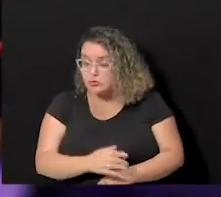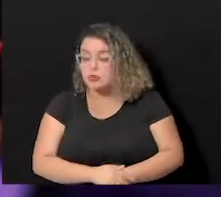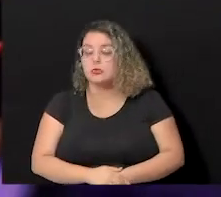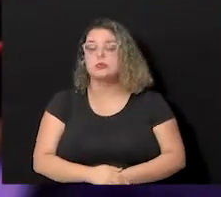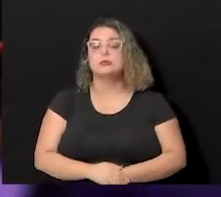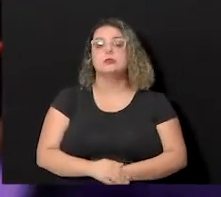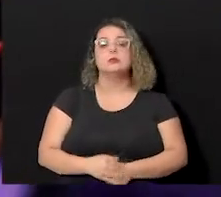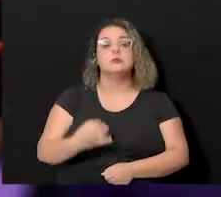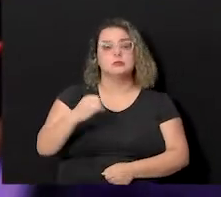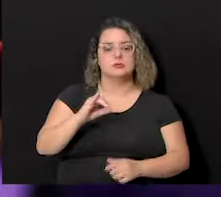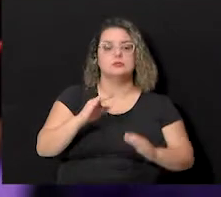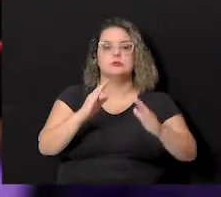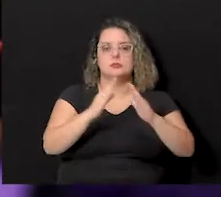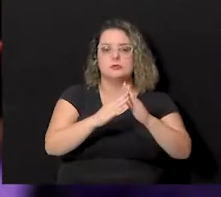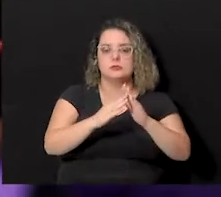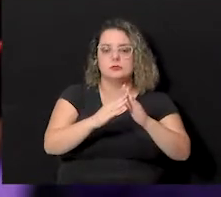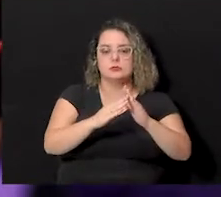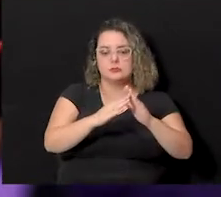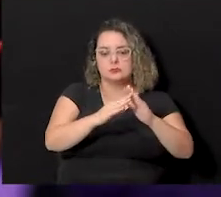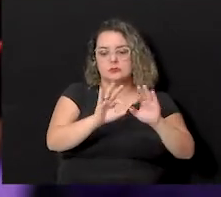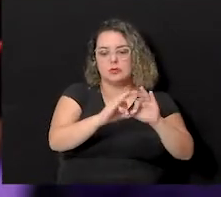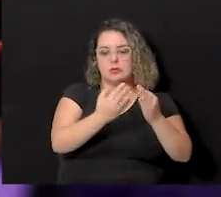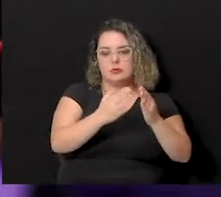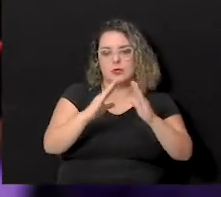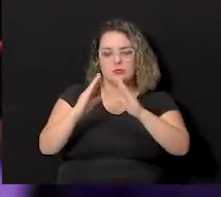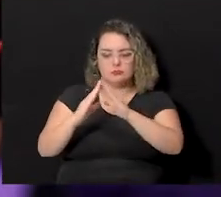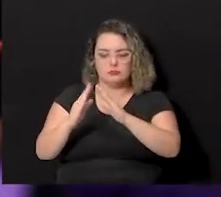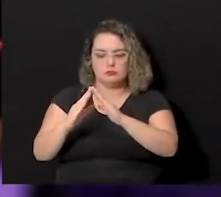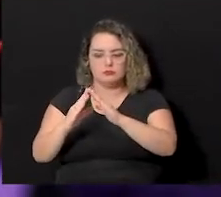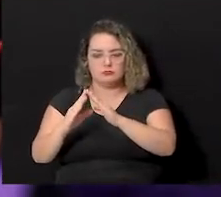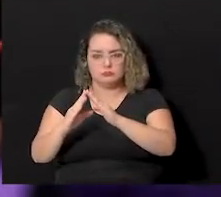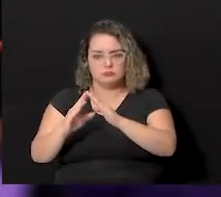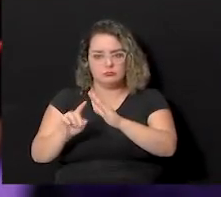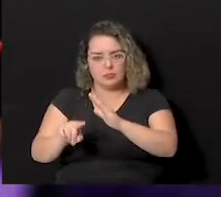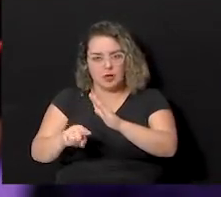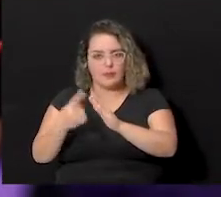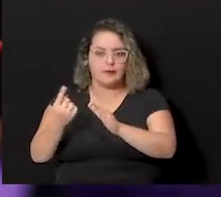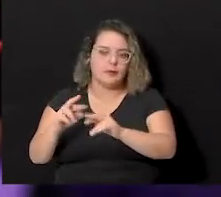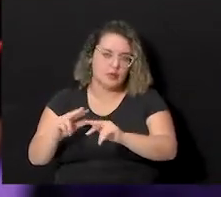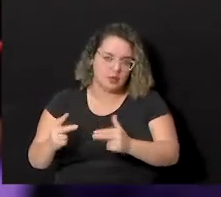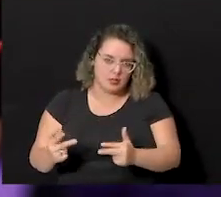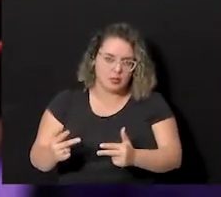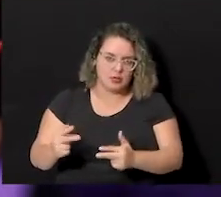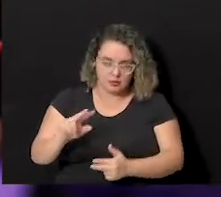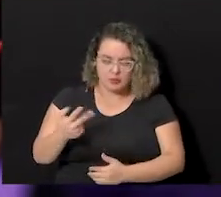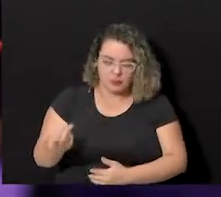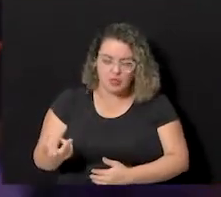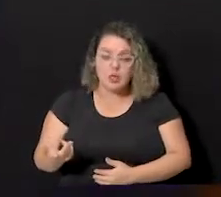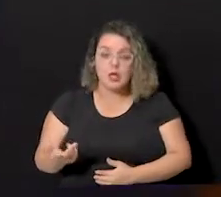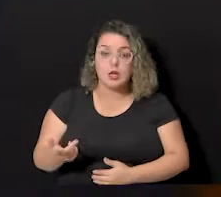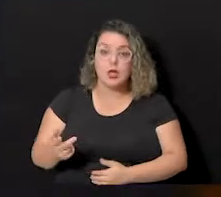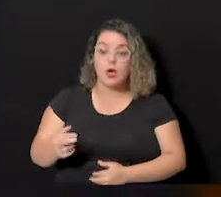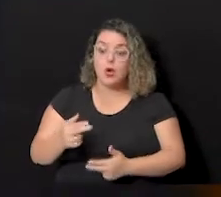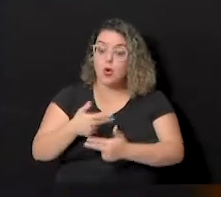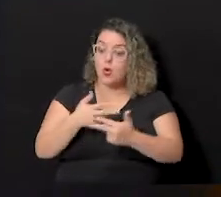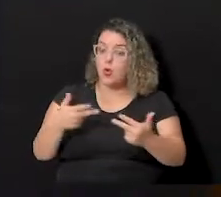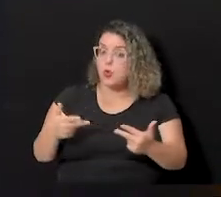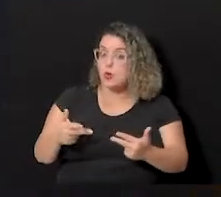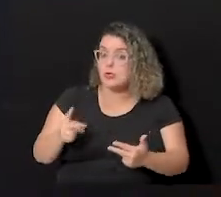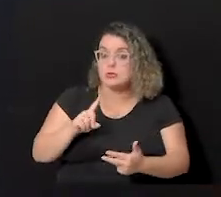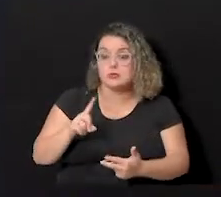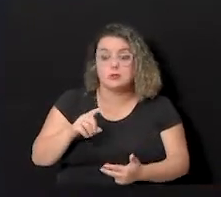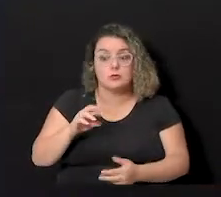você vai mudar agora pela primeira vez, saiba que imprevistos acontecem. E quando você faz